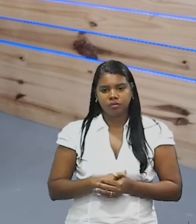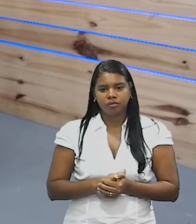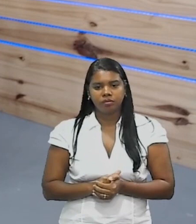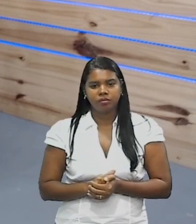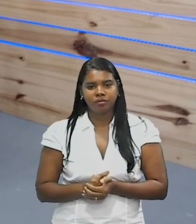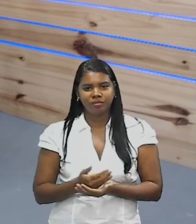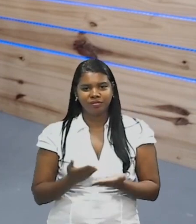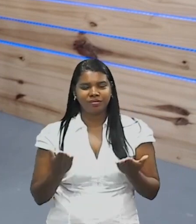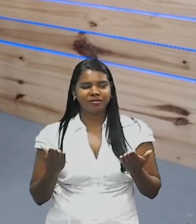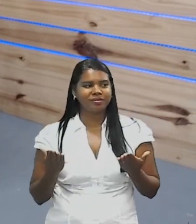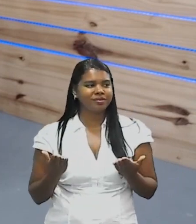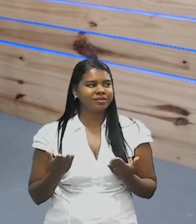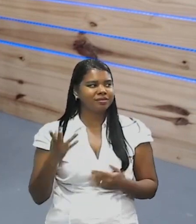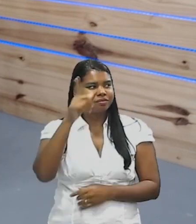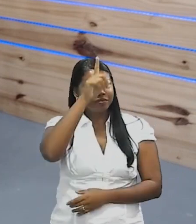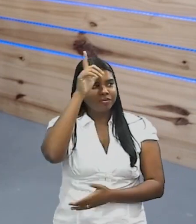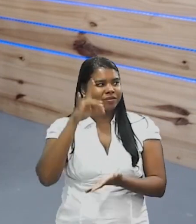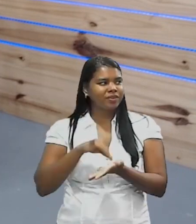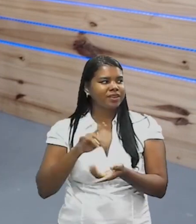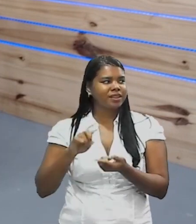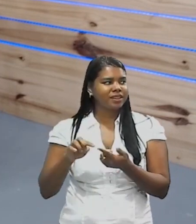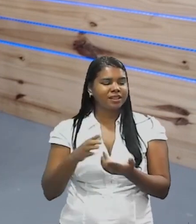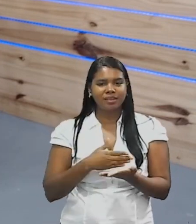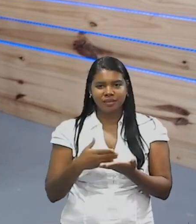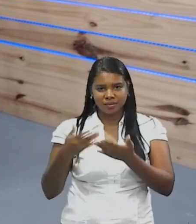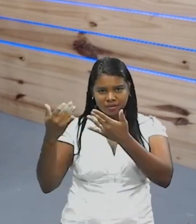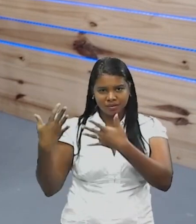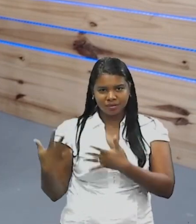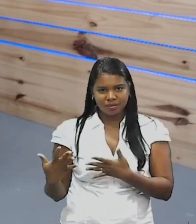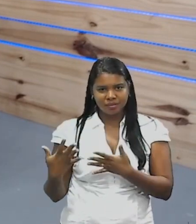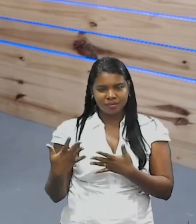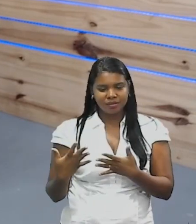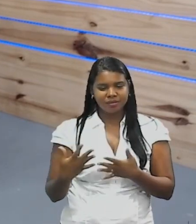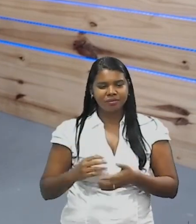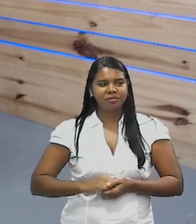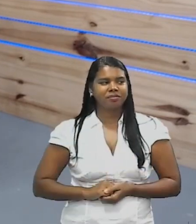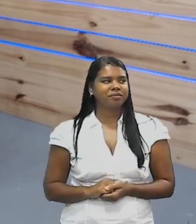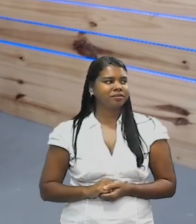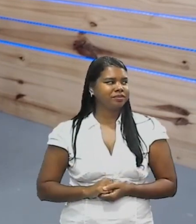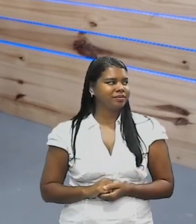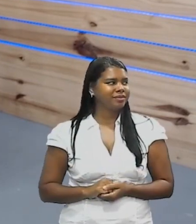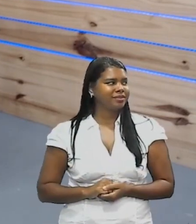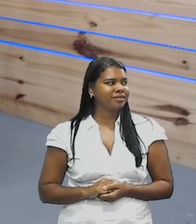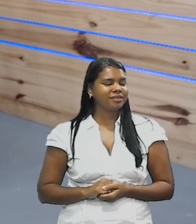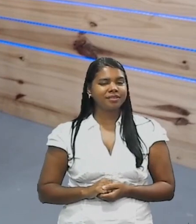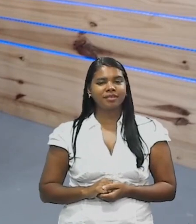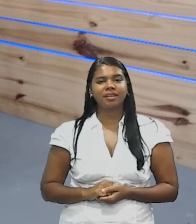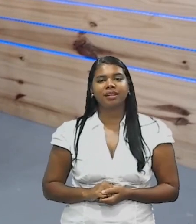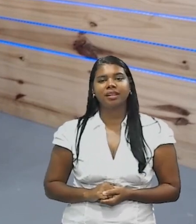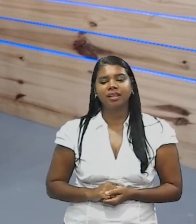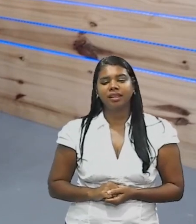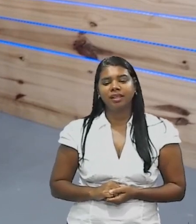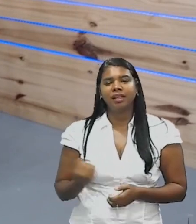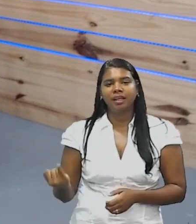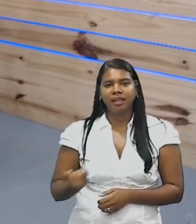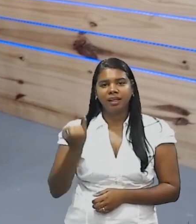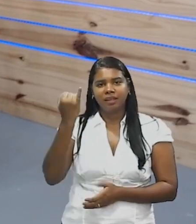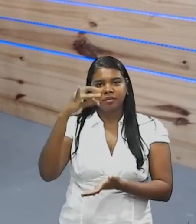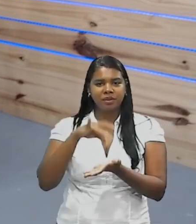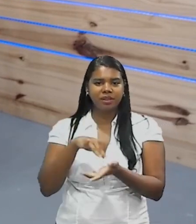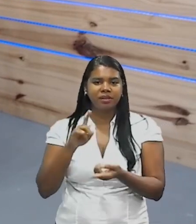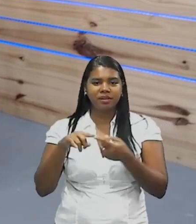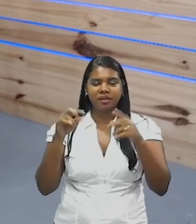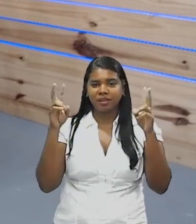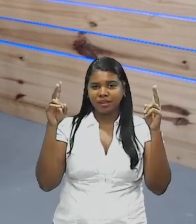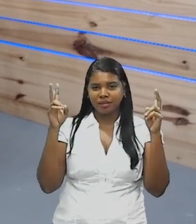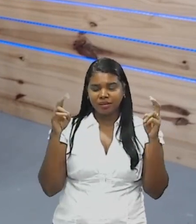O papel da liderança, quer começar pelo papel da liderança da qualidade? A liderança da qualidade é fundamental, né? Tem um termo